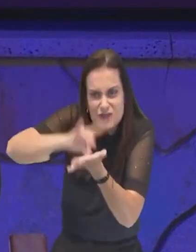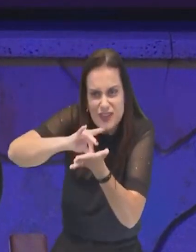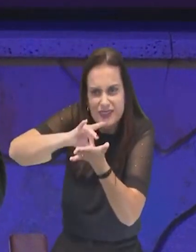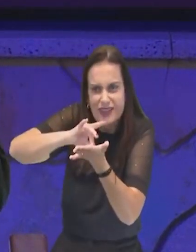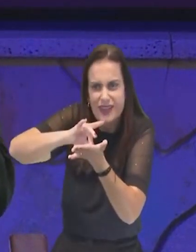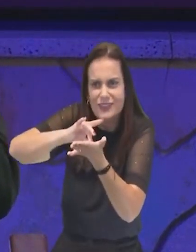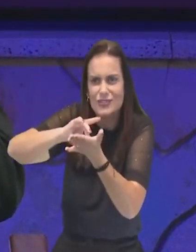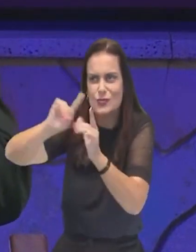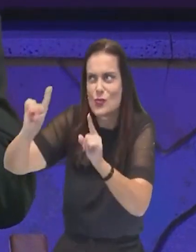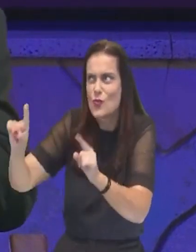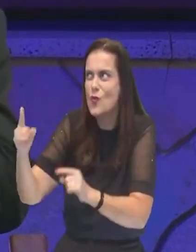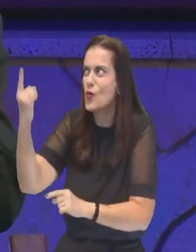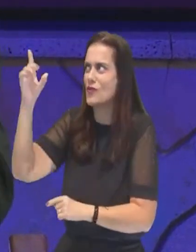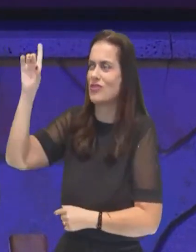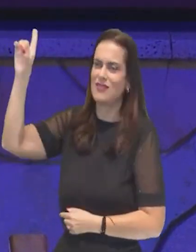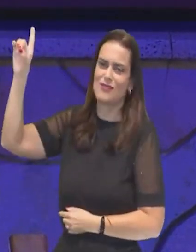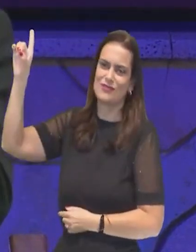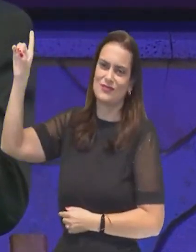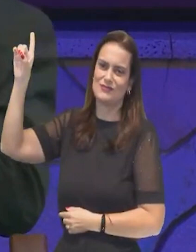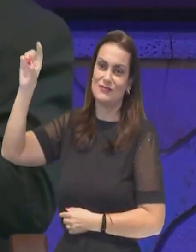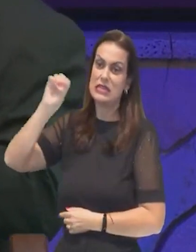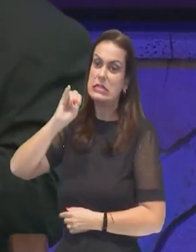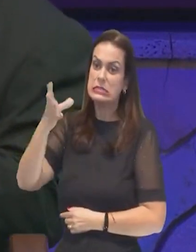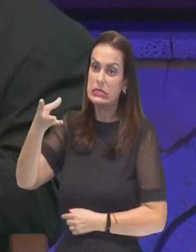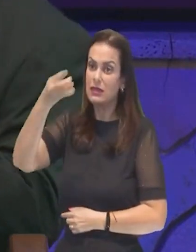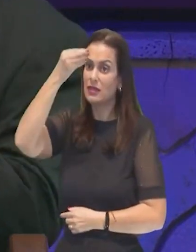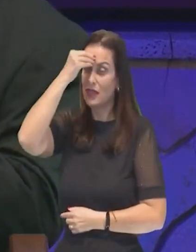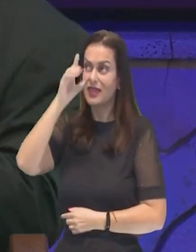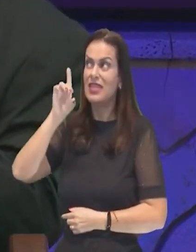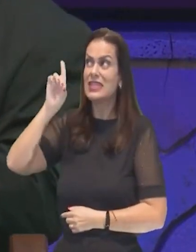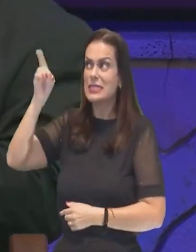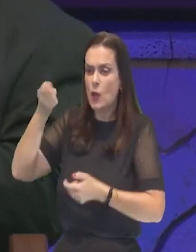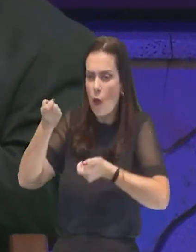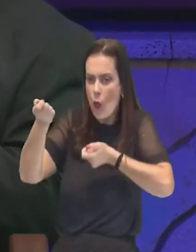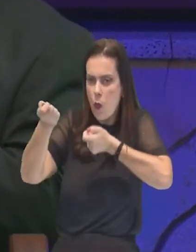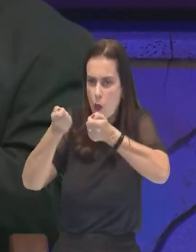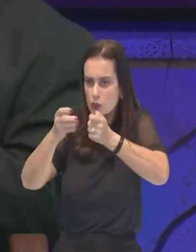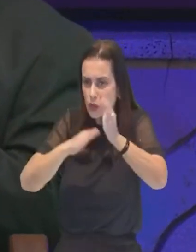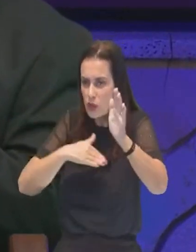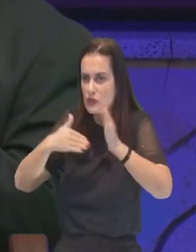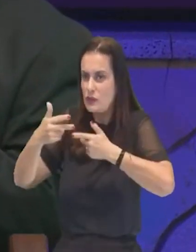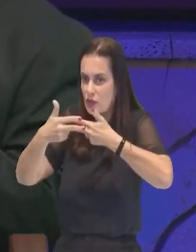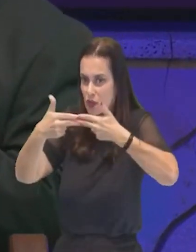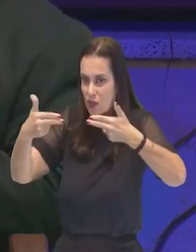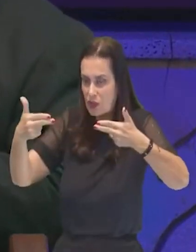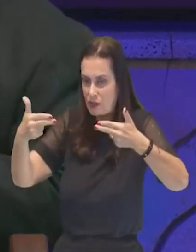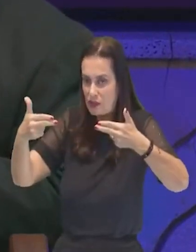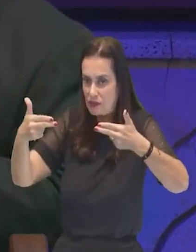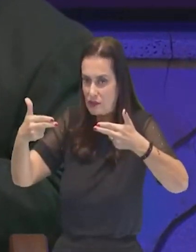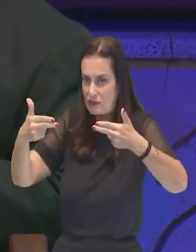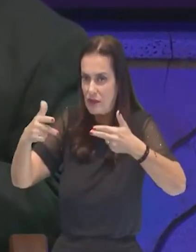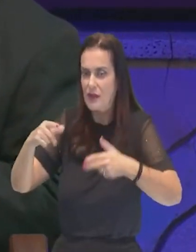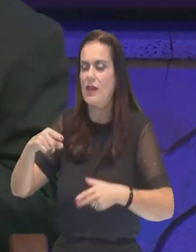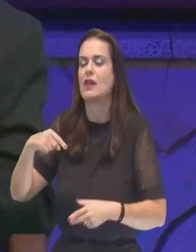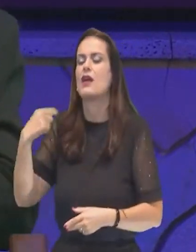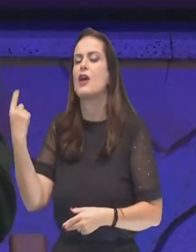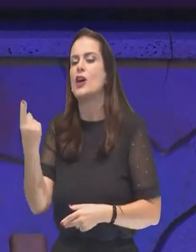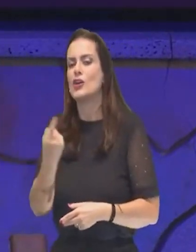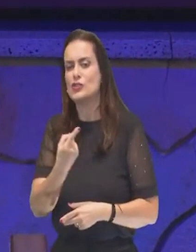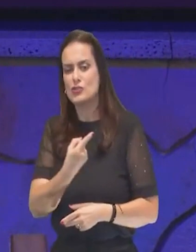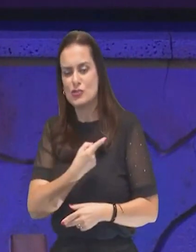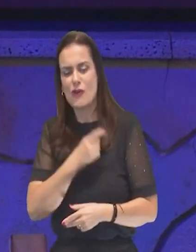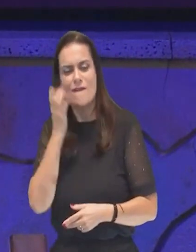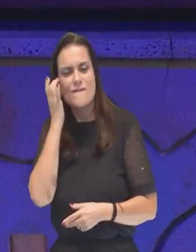prioridade. Mas se nós entendemos que Deus controla todas as coisas, não teremos dificuldade